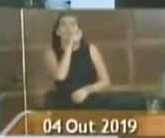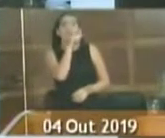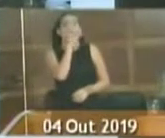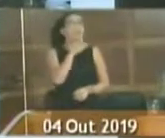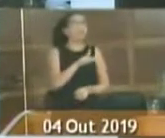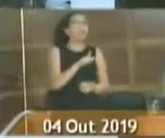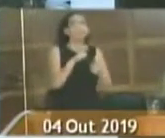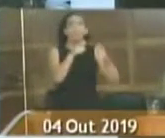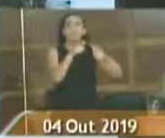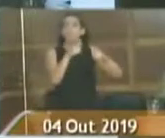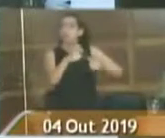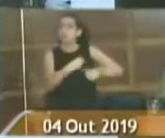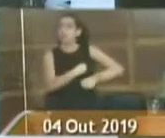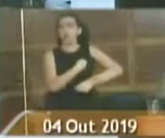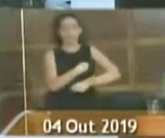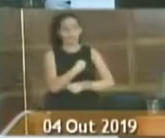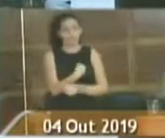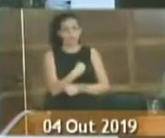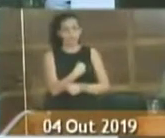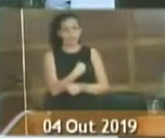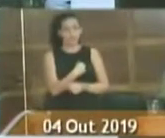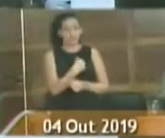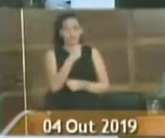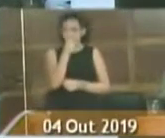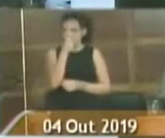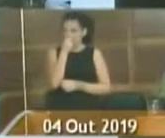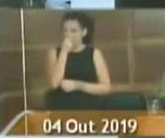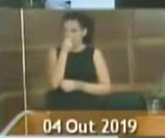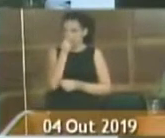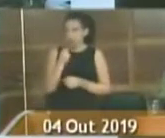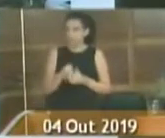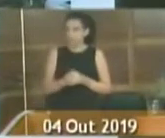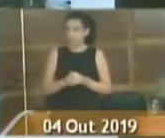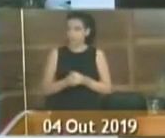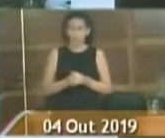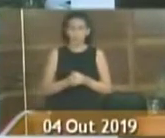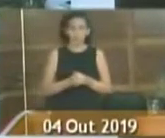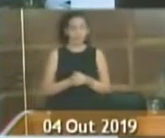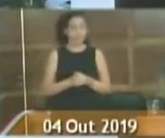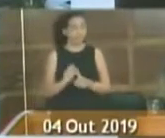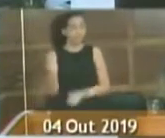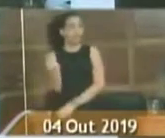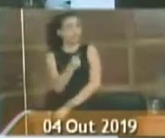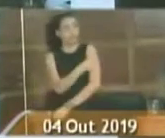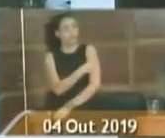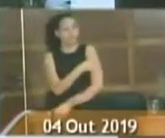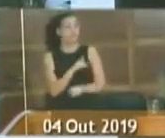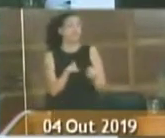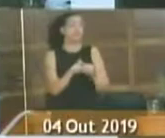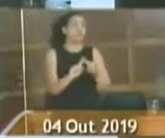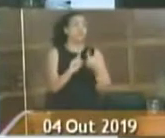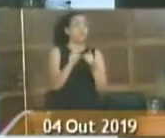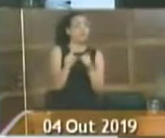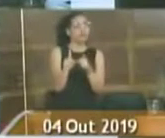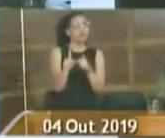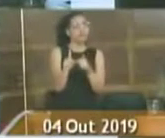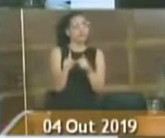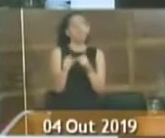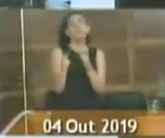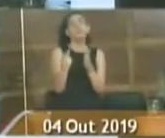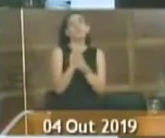por onde esse animal circula, onde ele permanece, eles são vacinados. Mas, para que isso aconteça, a gente precisa